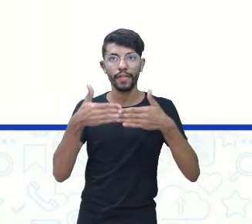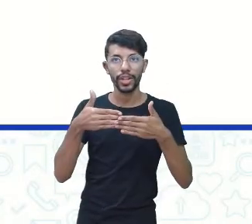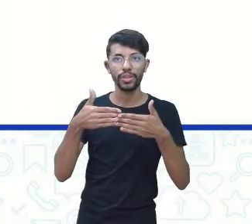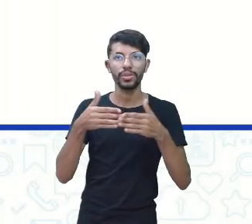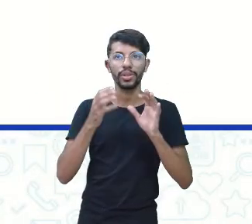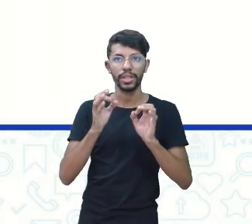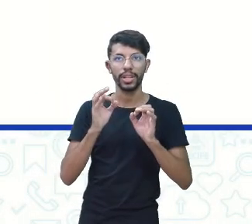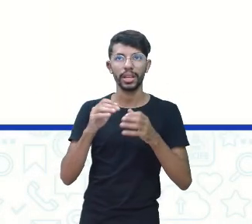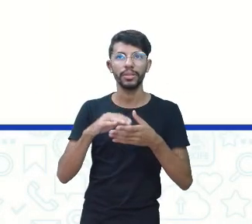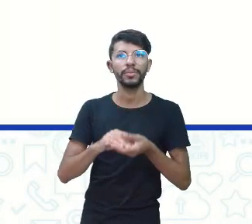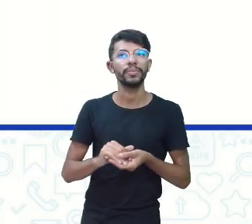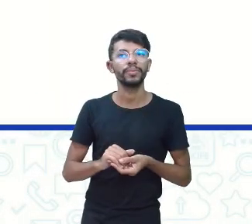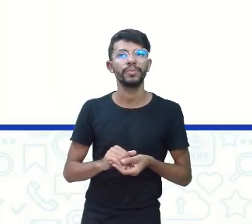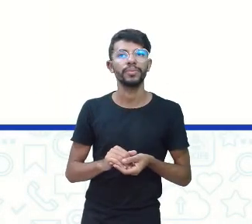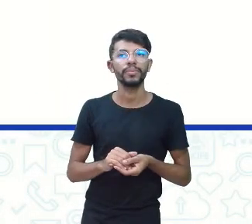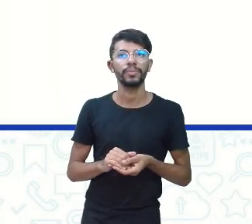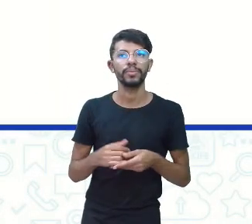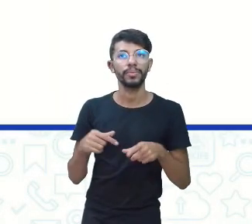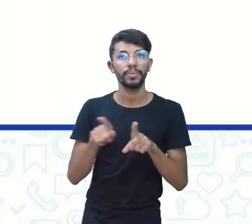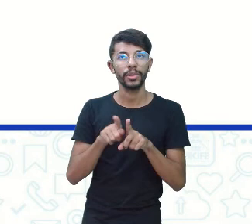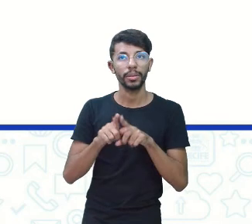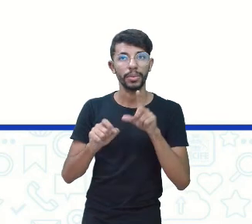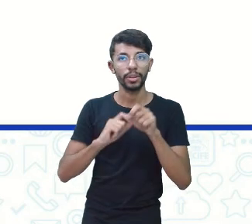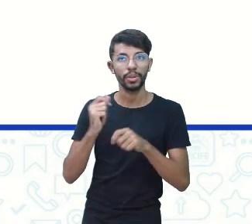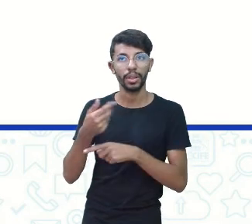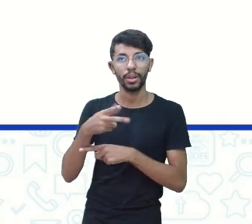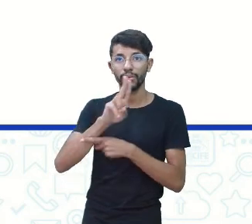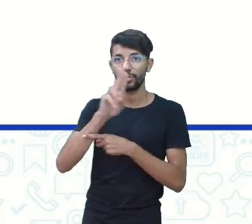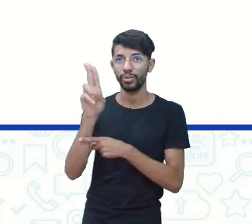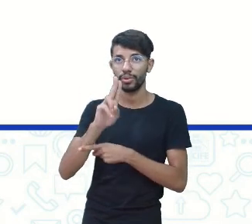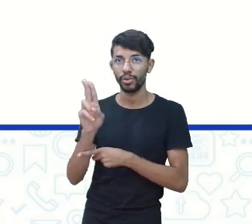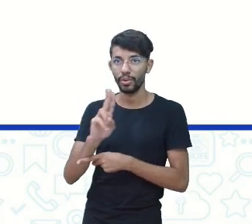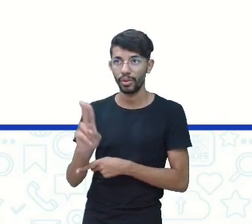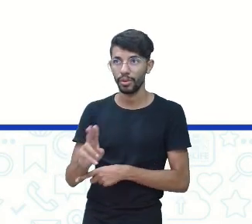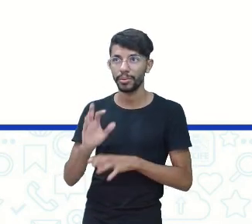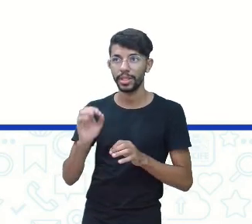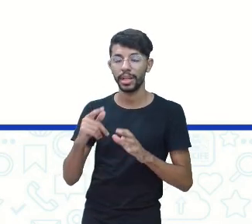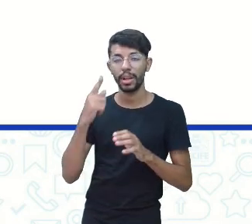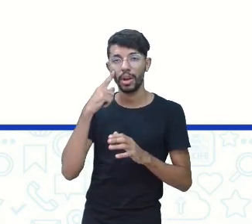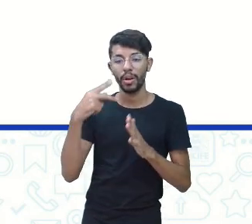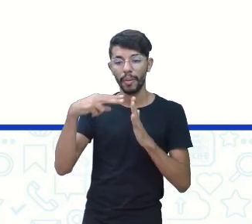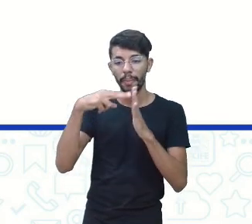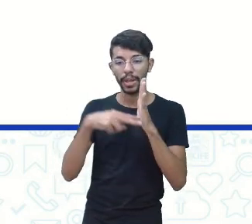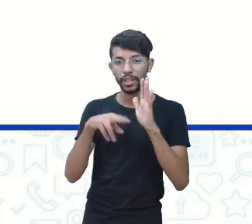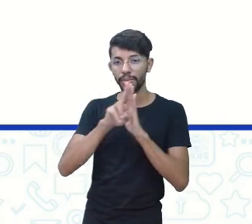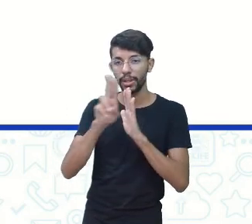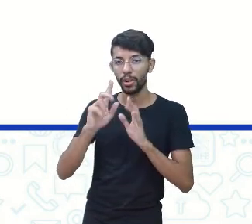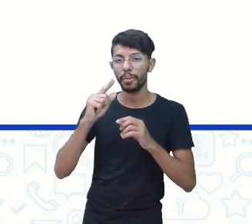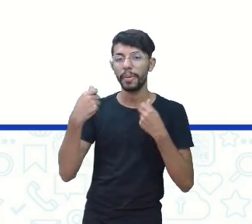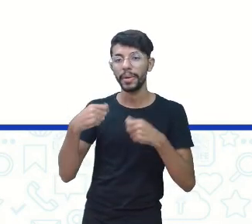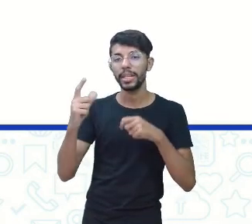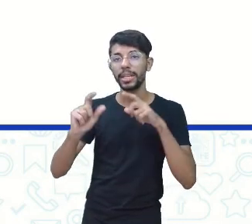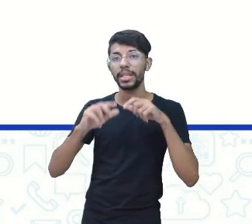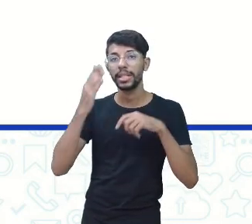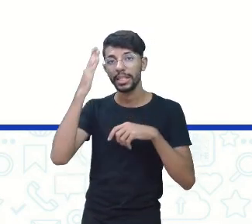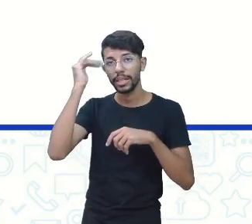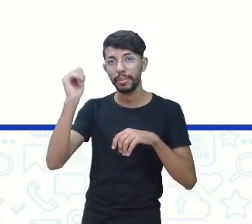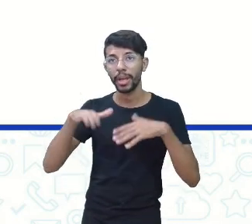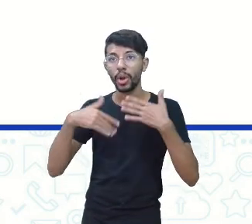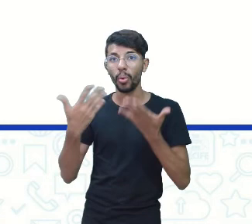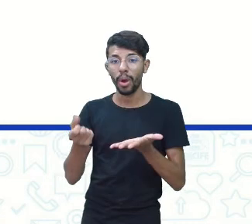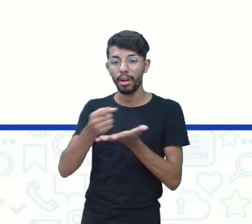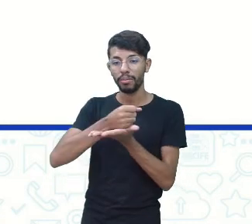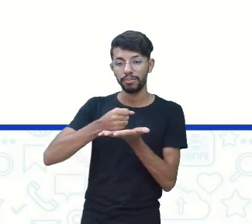2 bases. Depois a gente observou a nomenclatura. Para dar o nome ao prisma, a gente vai precisar saber qual é o polígono da